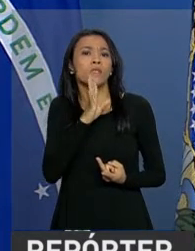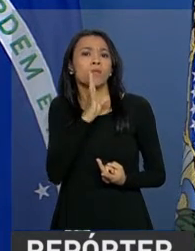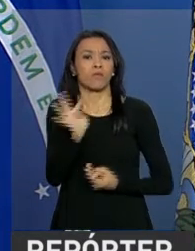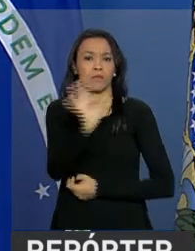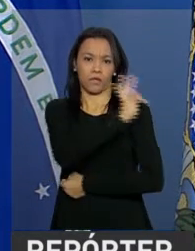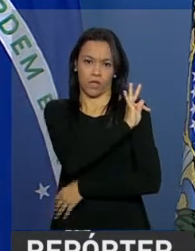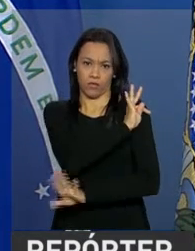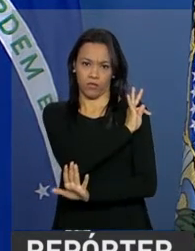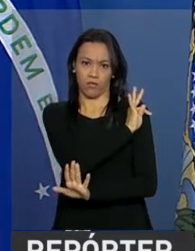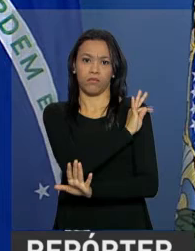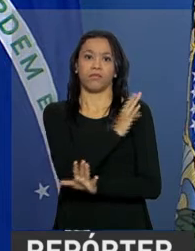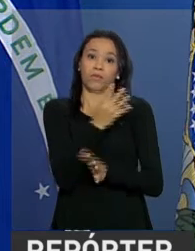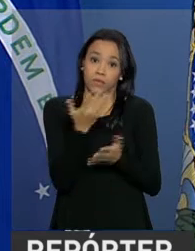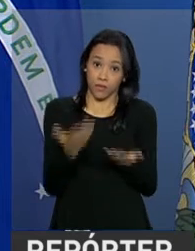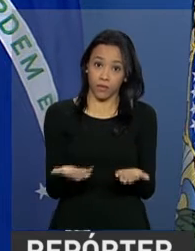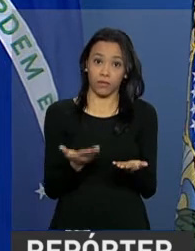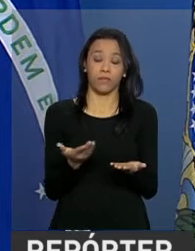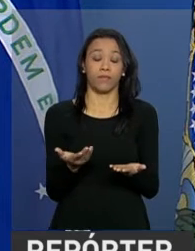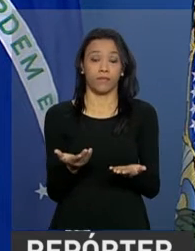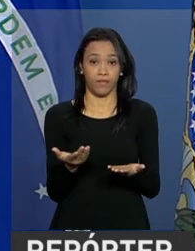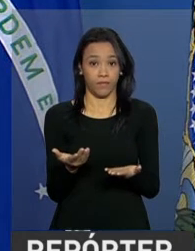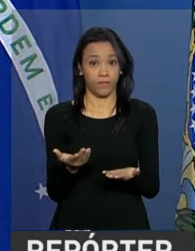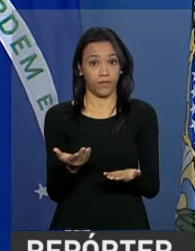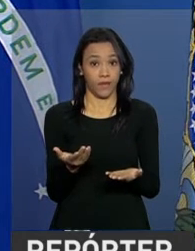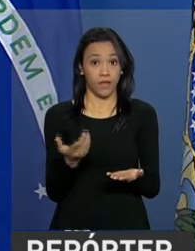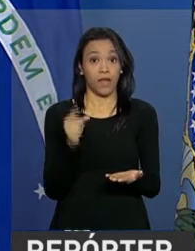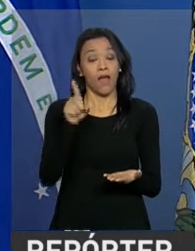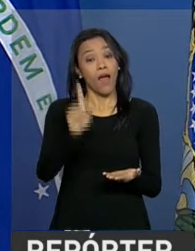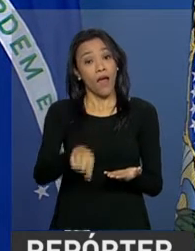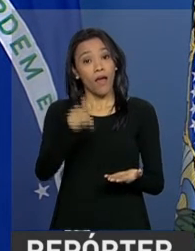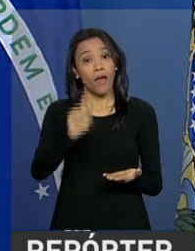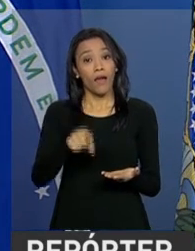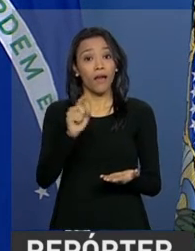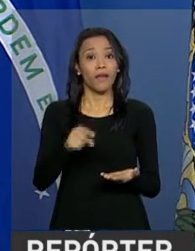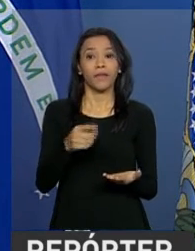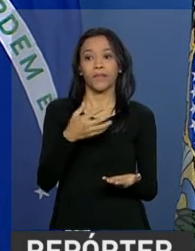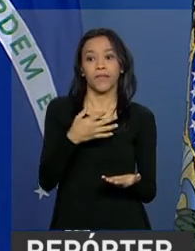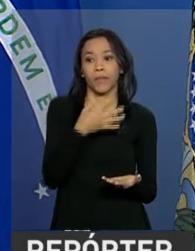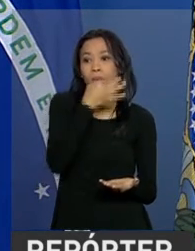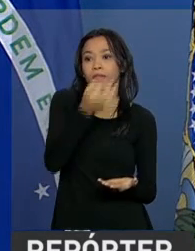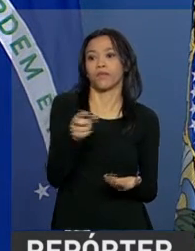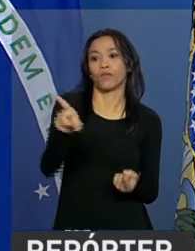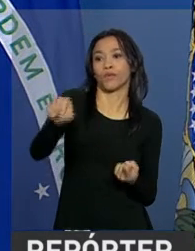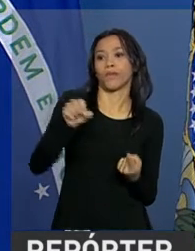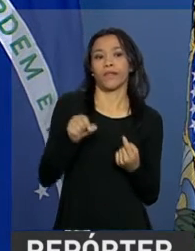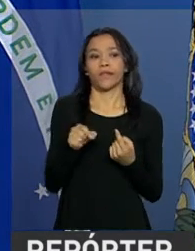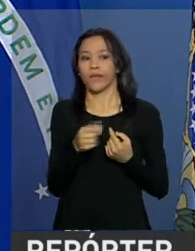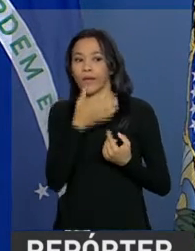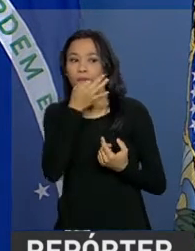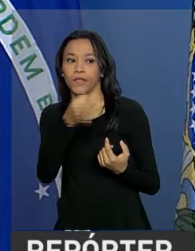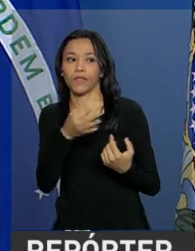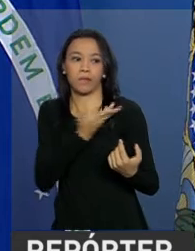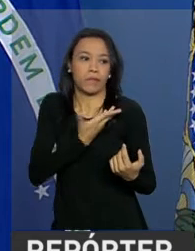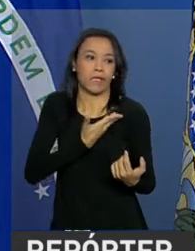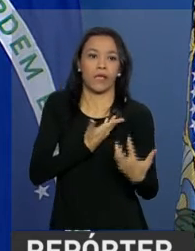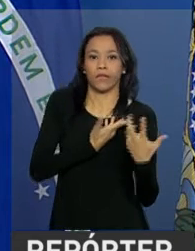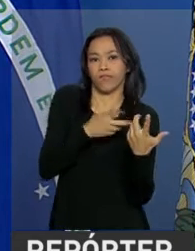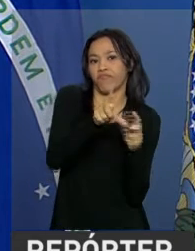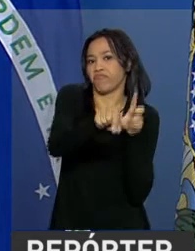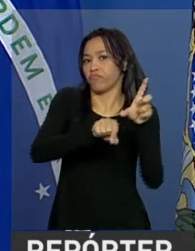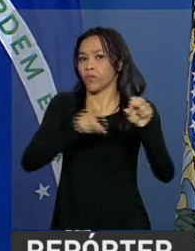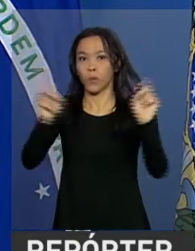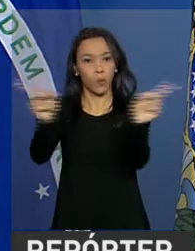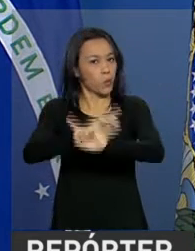portanto sem é necessária indicação de outra natureza que não já que não